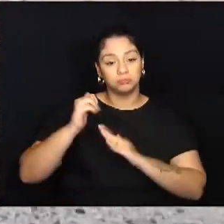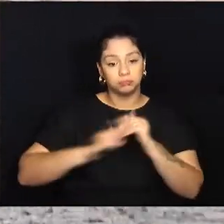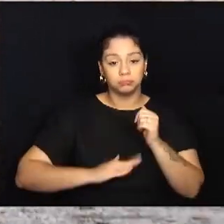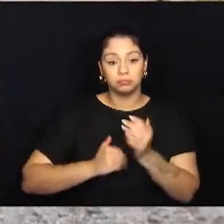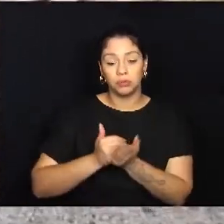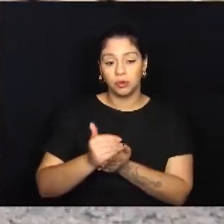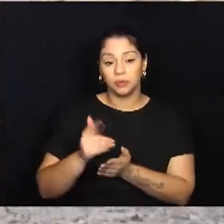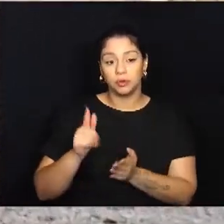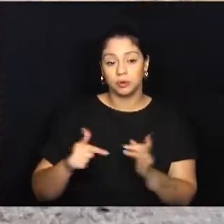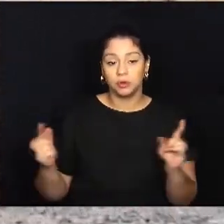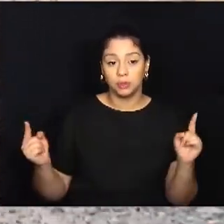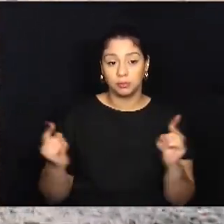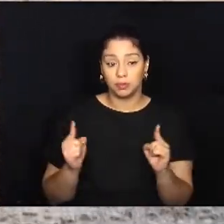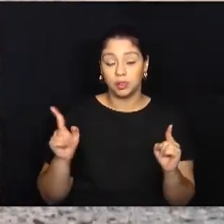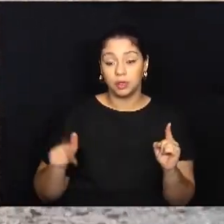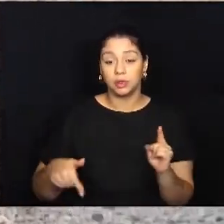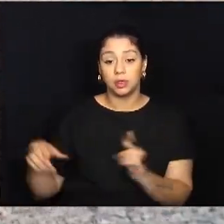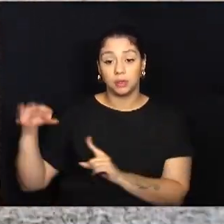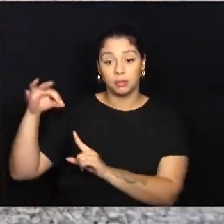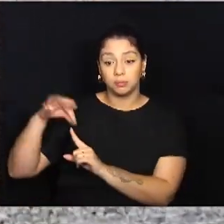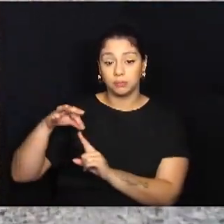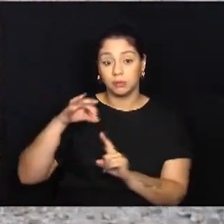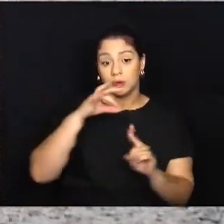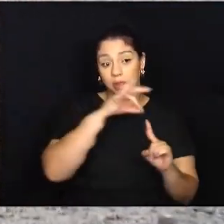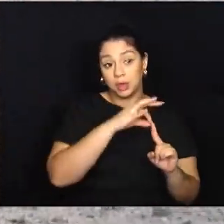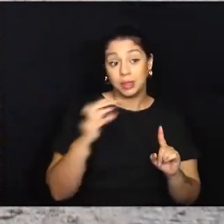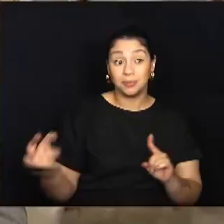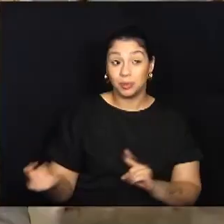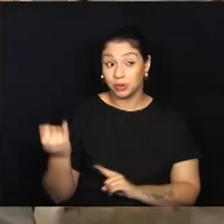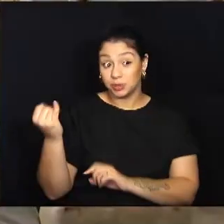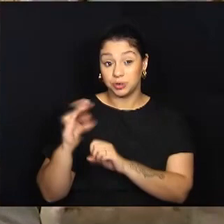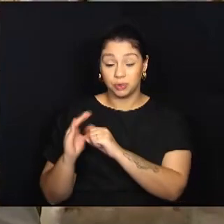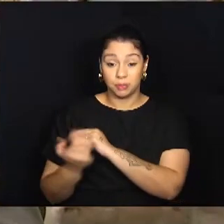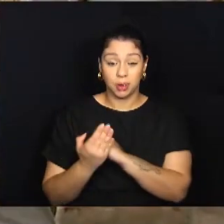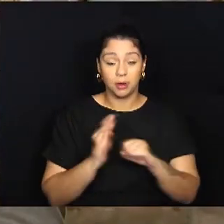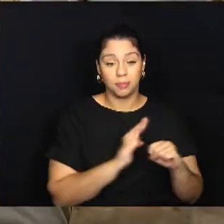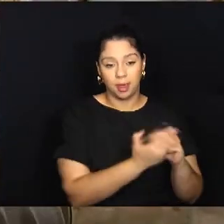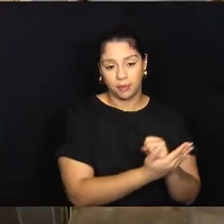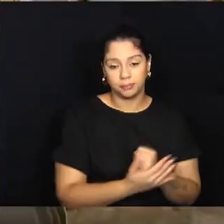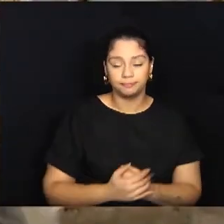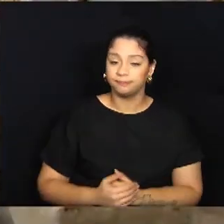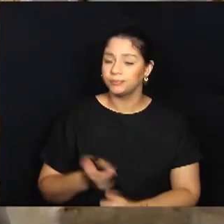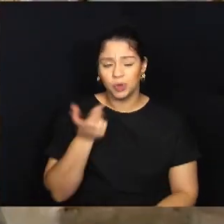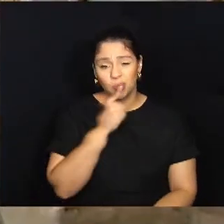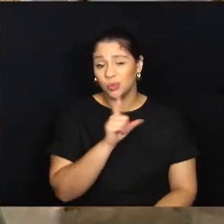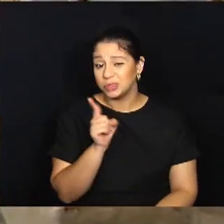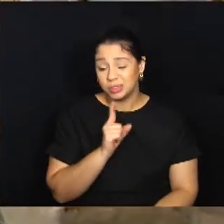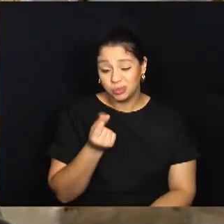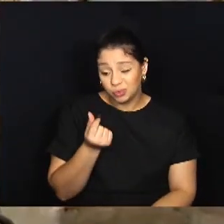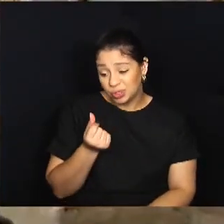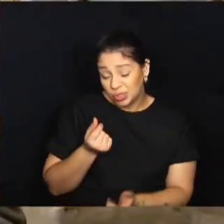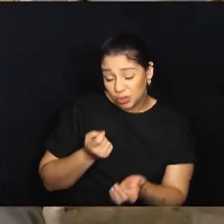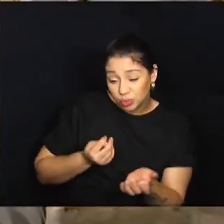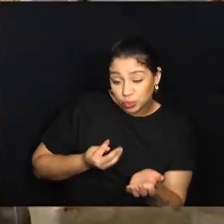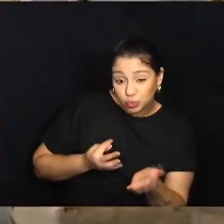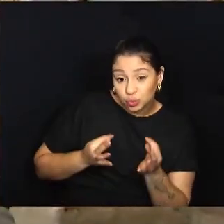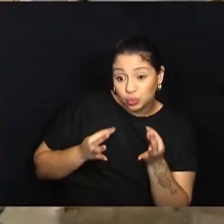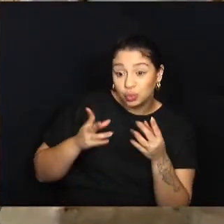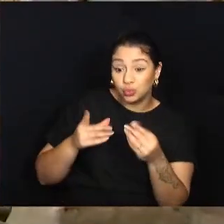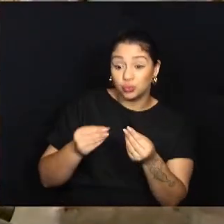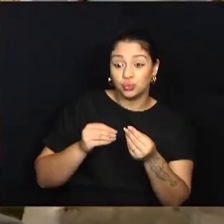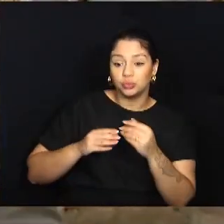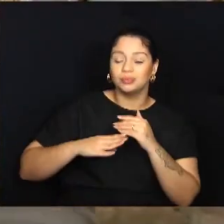um trecho que liga 2 pontos importantes do bairro. Nós não conseguimos a verba para asfaltar todo o Jardim Itaguaçu,